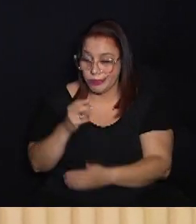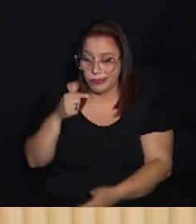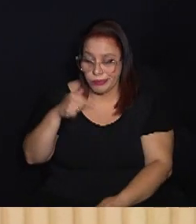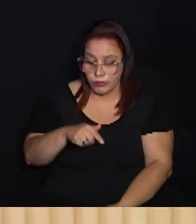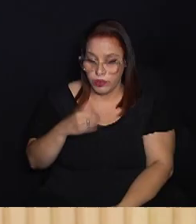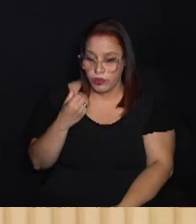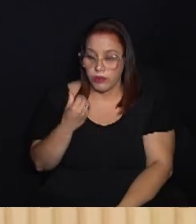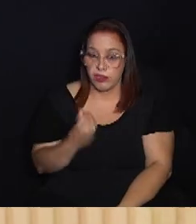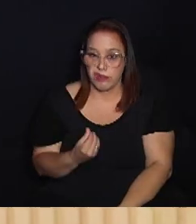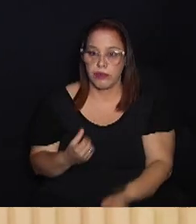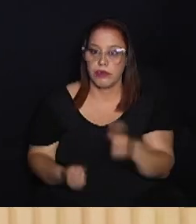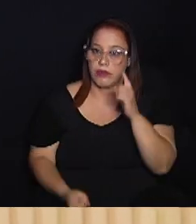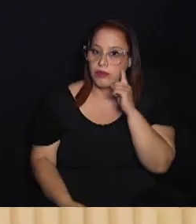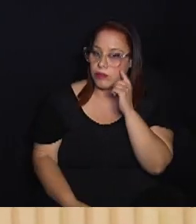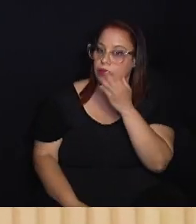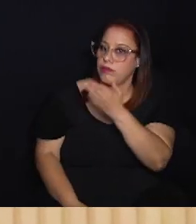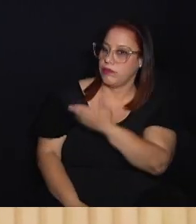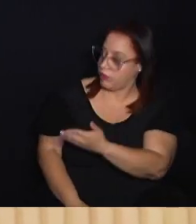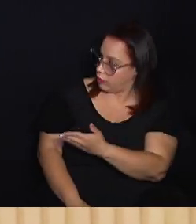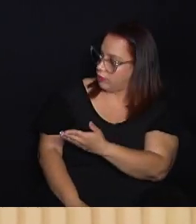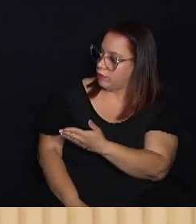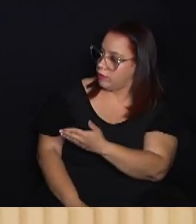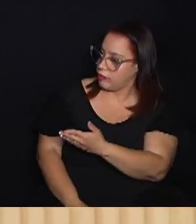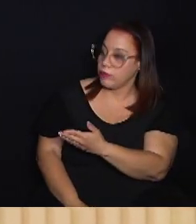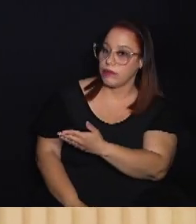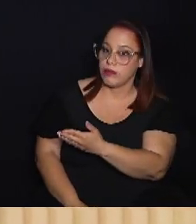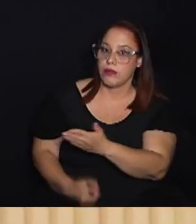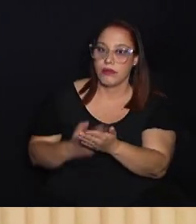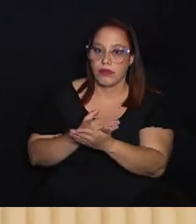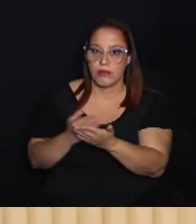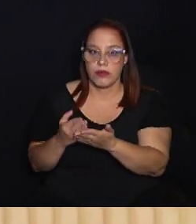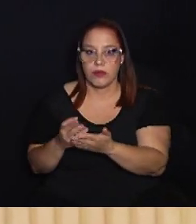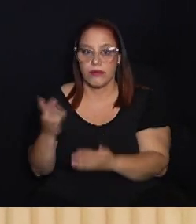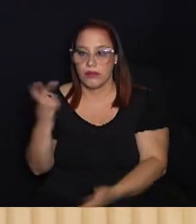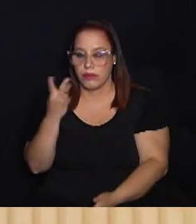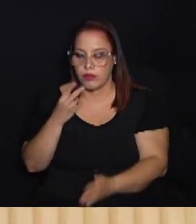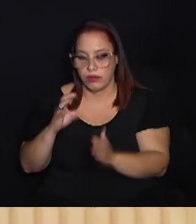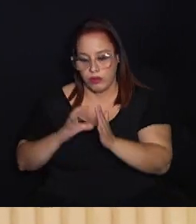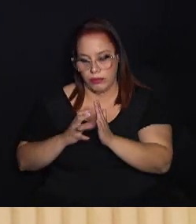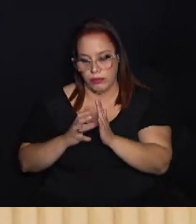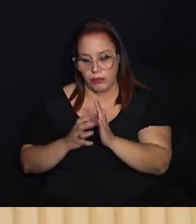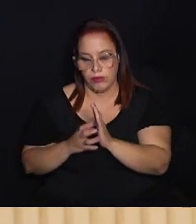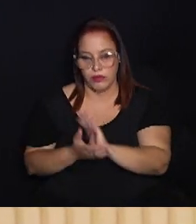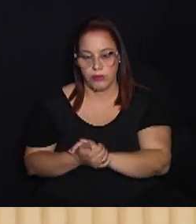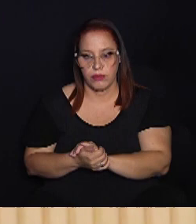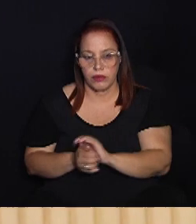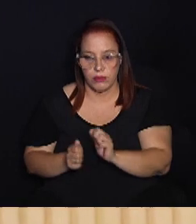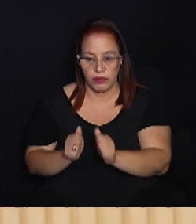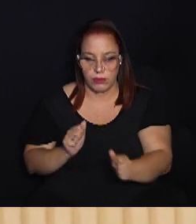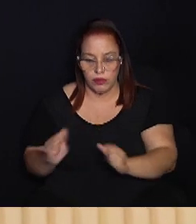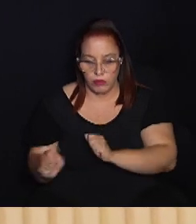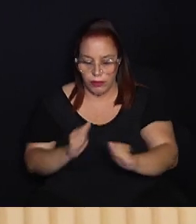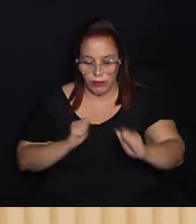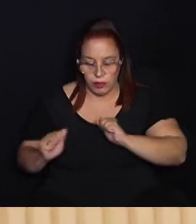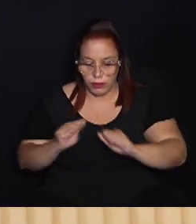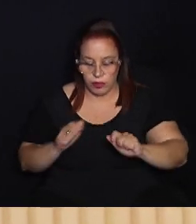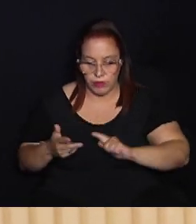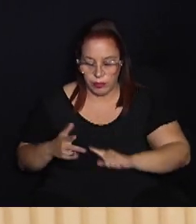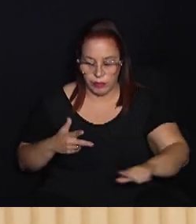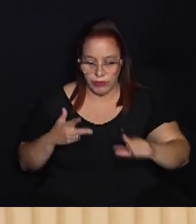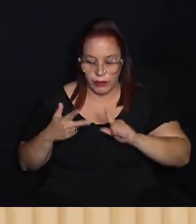foi reeleito obteve 76.90 votos e iniciou seu segundo